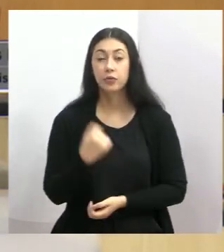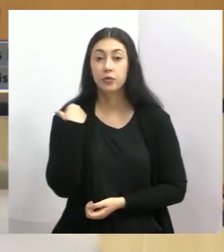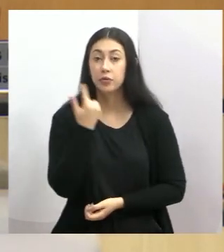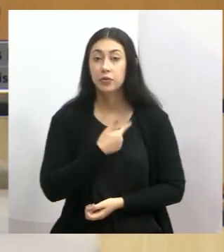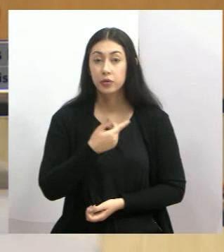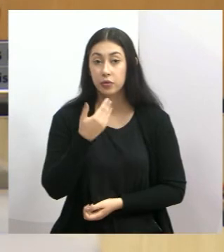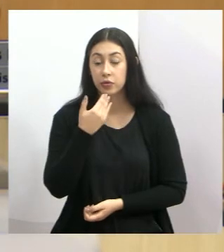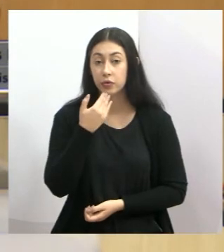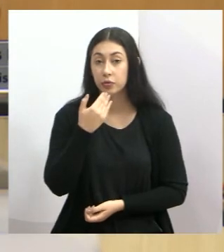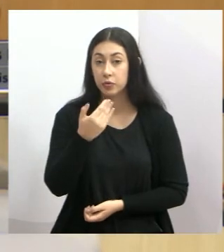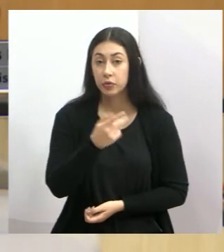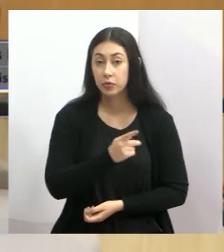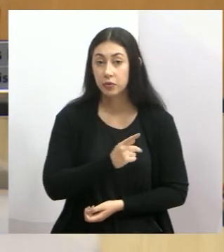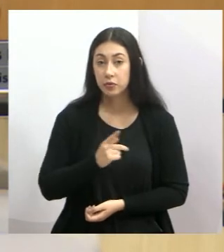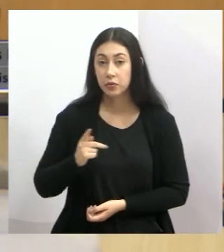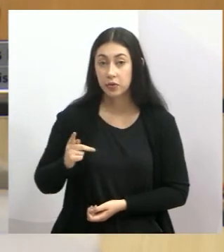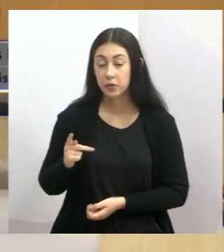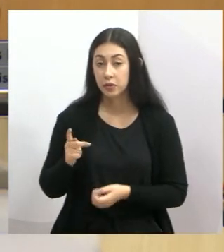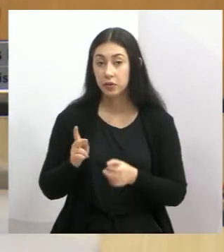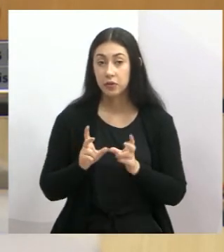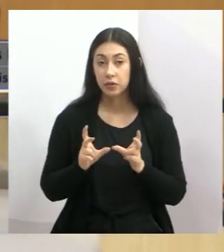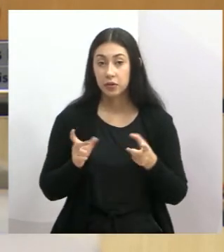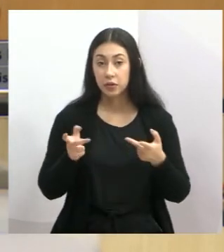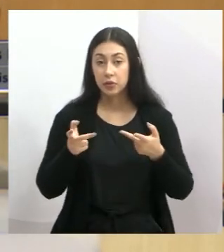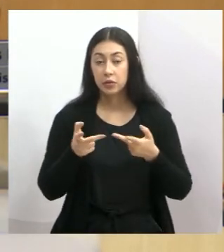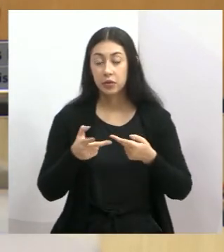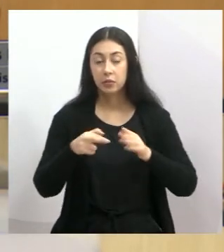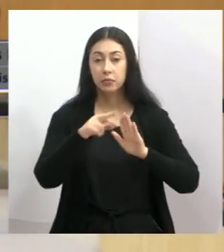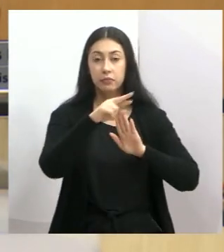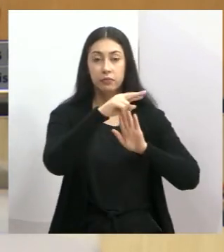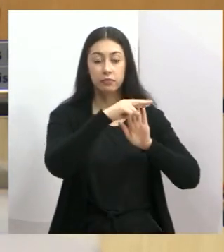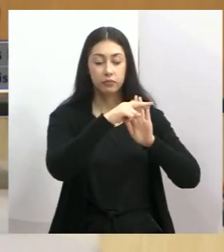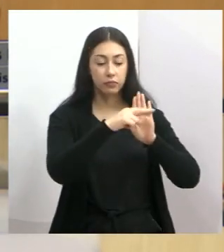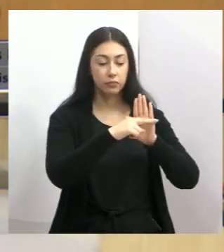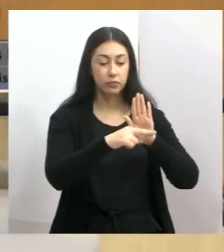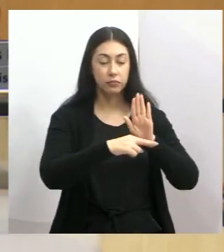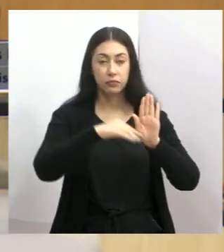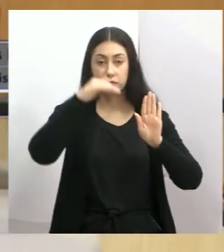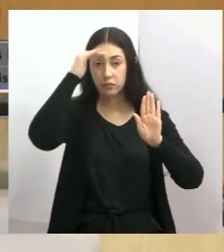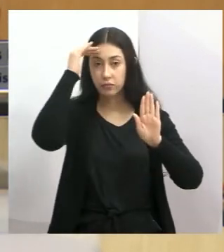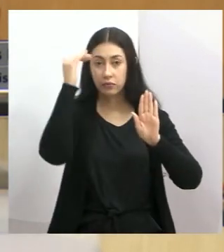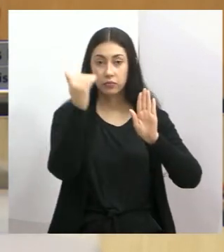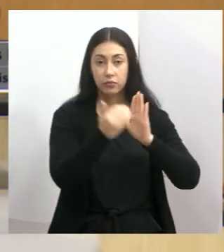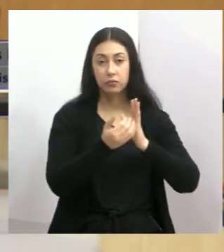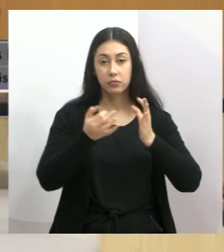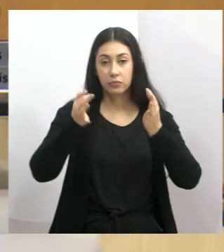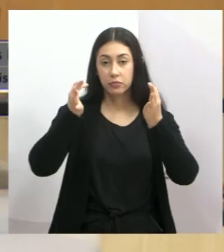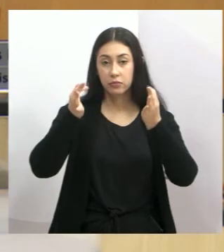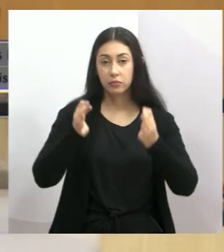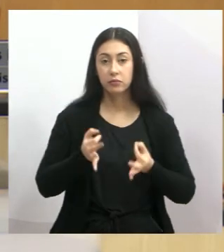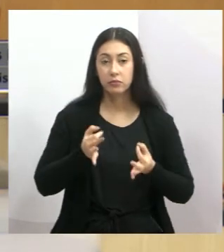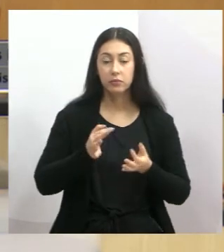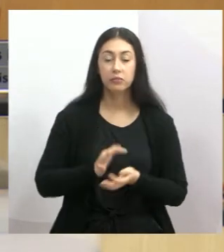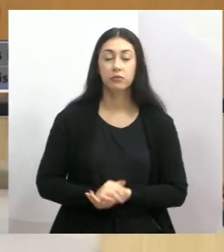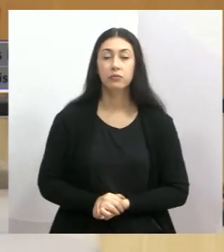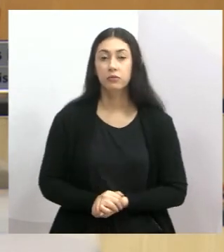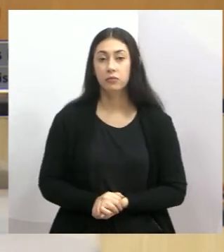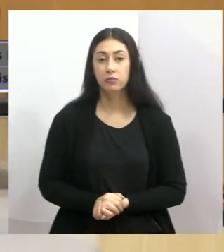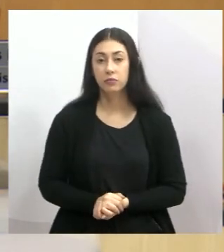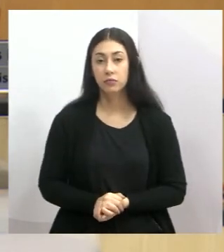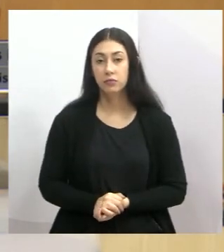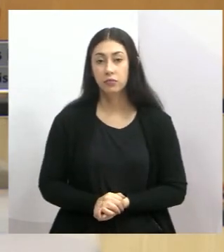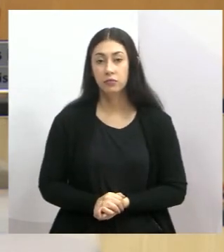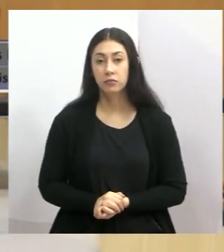ao excelentíssimo senhor presidente dessa casa ouvido aprovado pelo egrégio plenário e cumpridas as formalidades